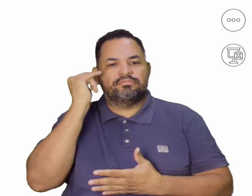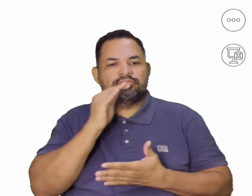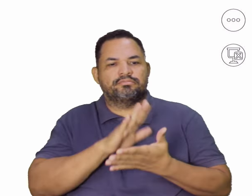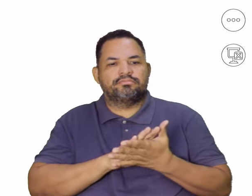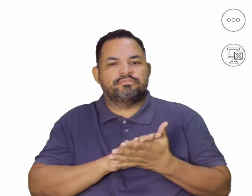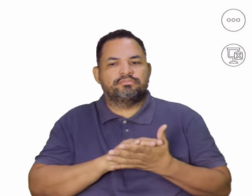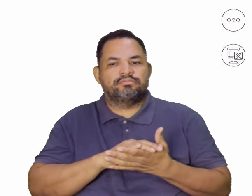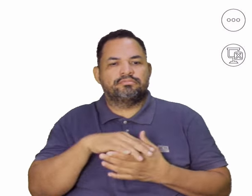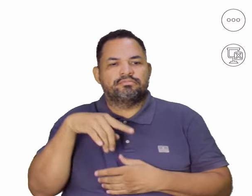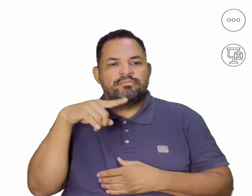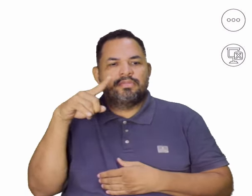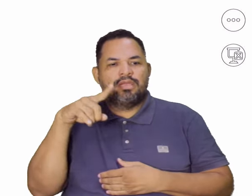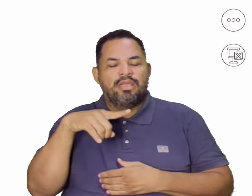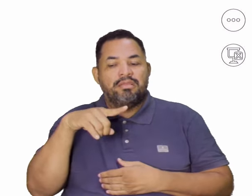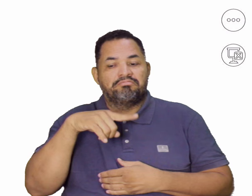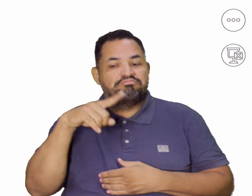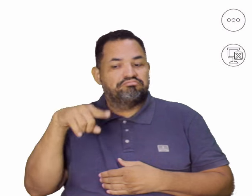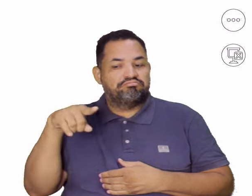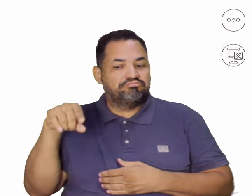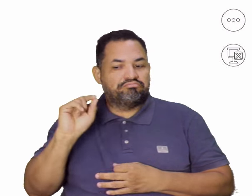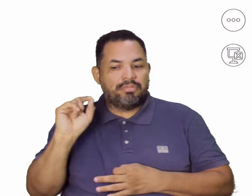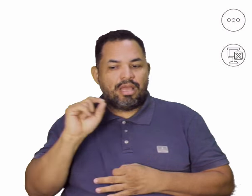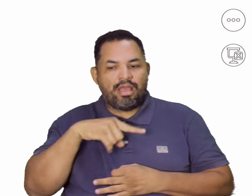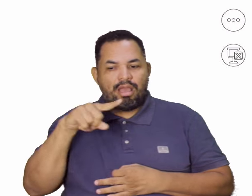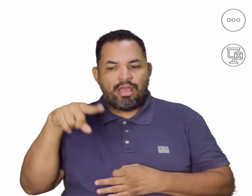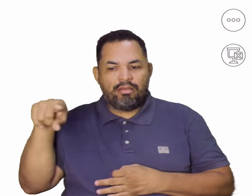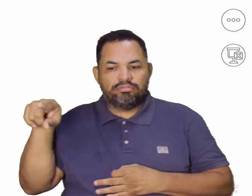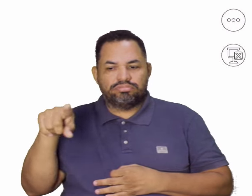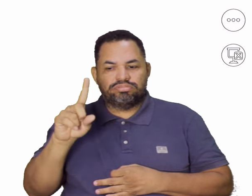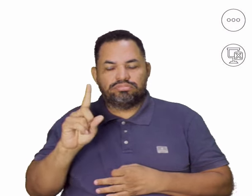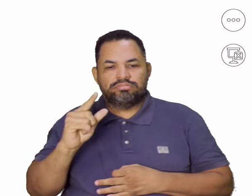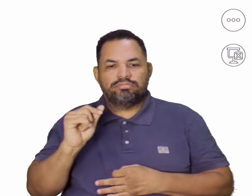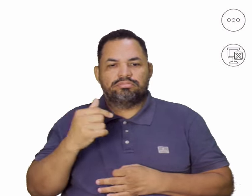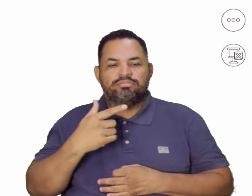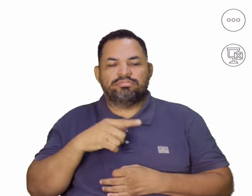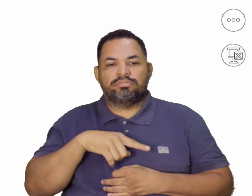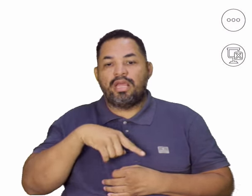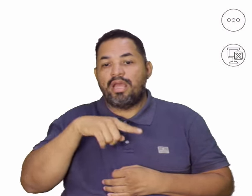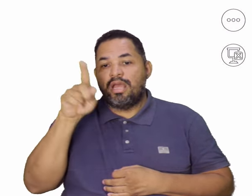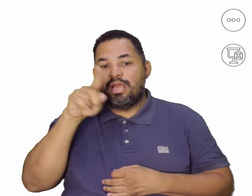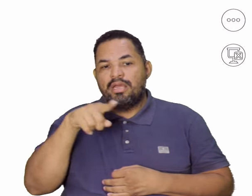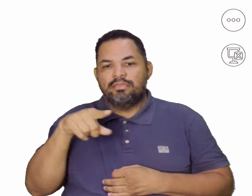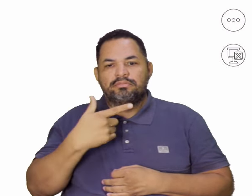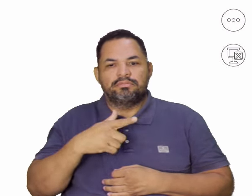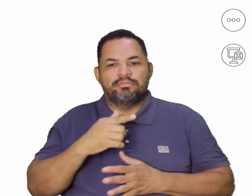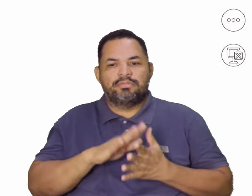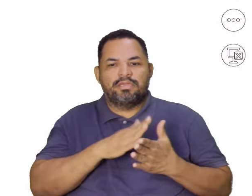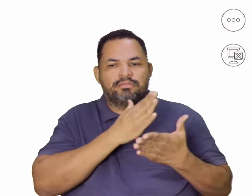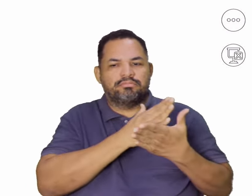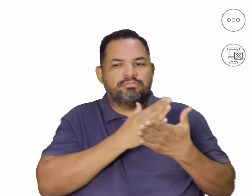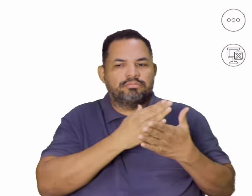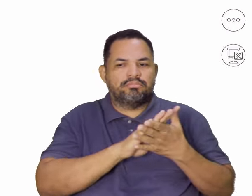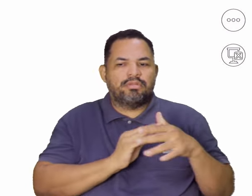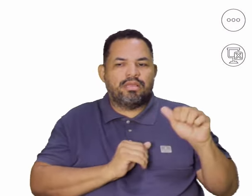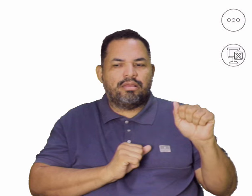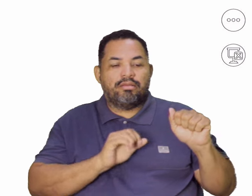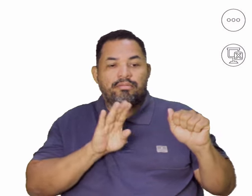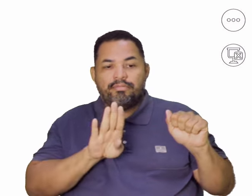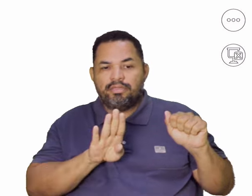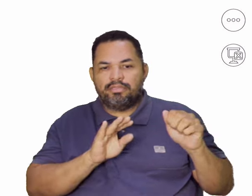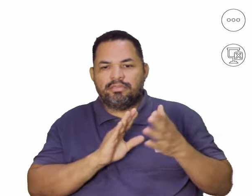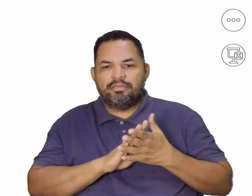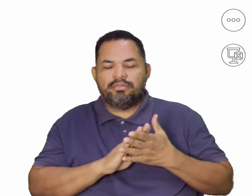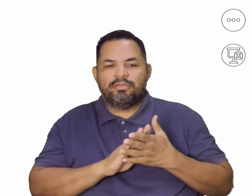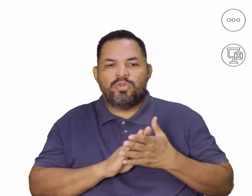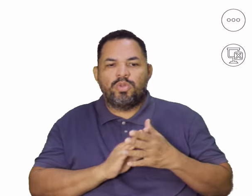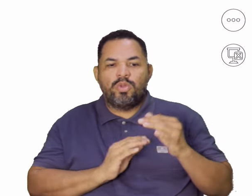raios não são constituídos de partículas como as radiações alfa e beta sabemos que emissões